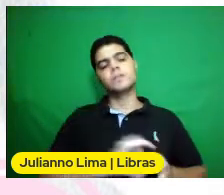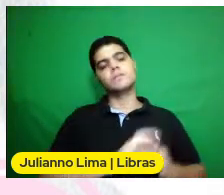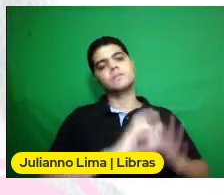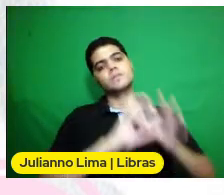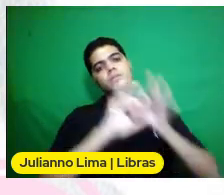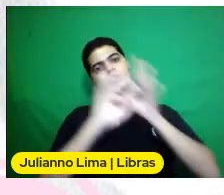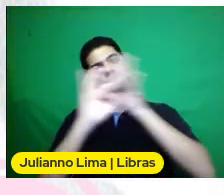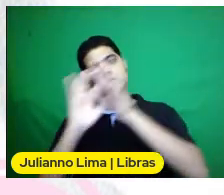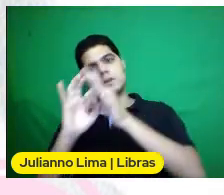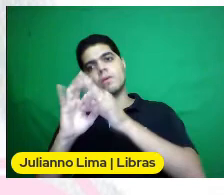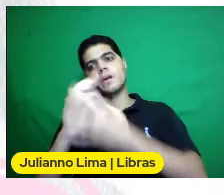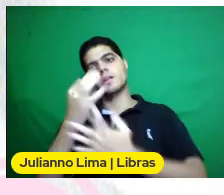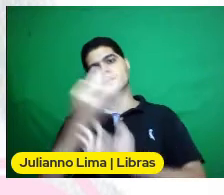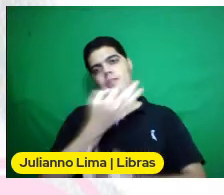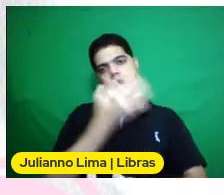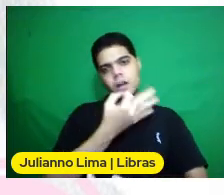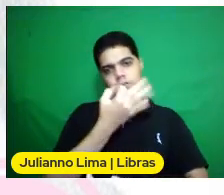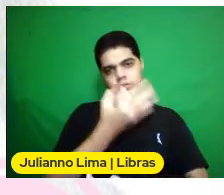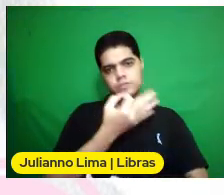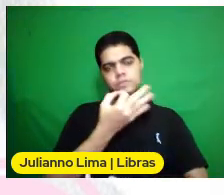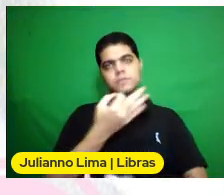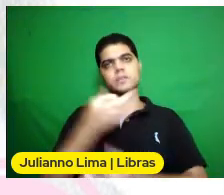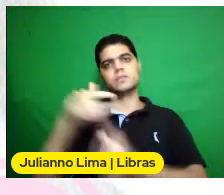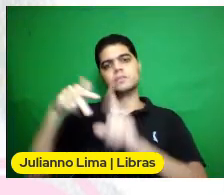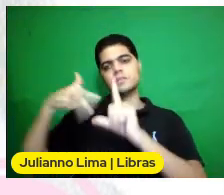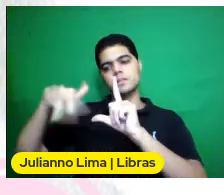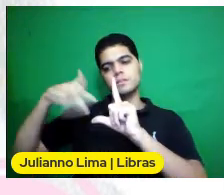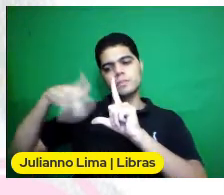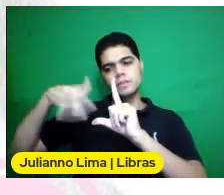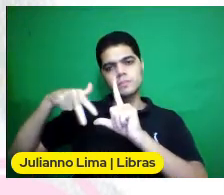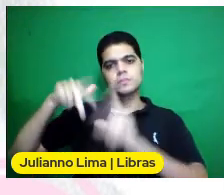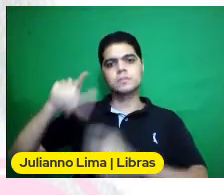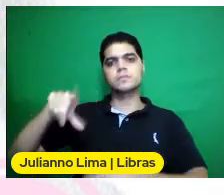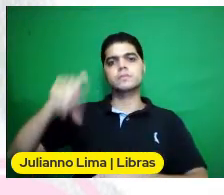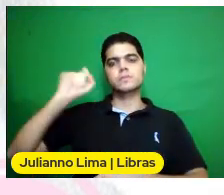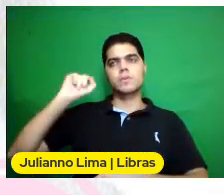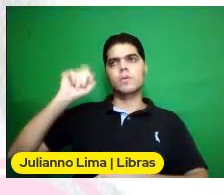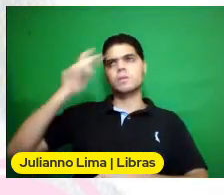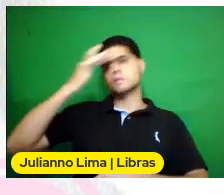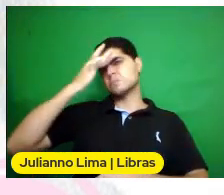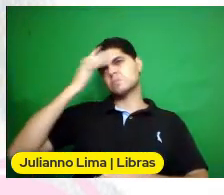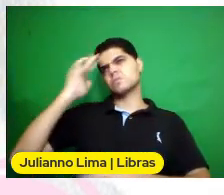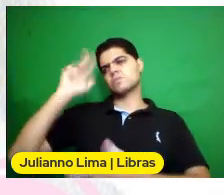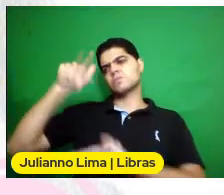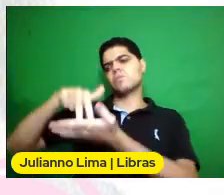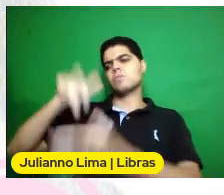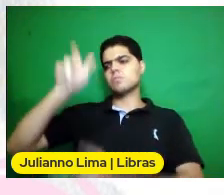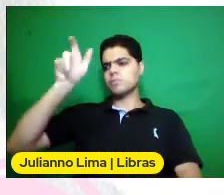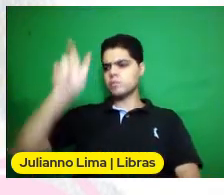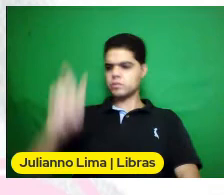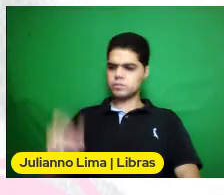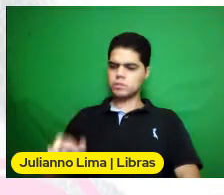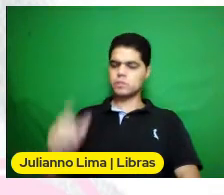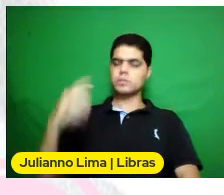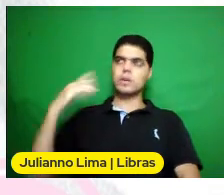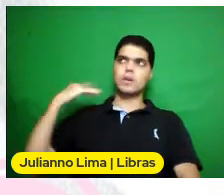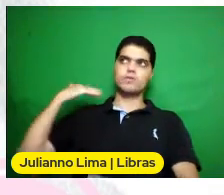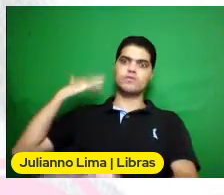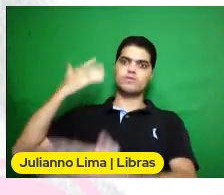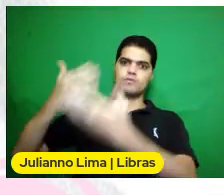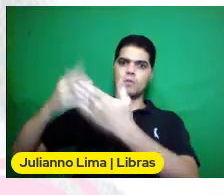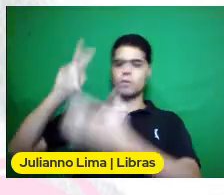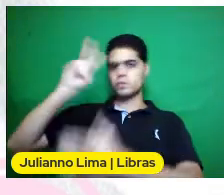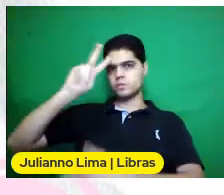narrativas, nessas animações, quando a gente seleciona personagens históricos, que a história também